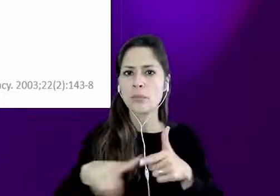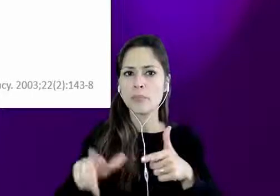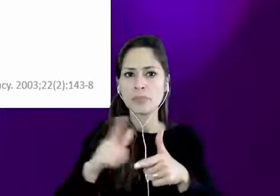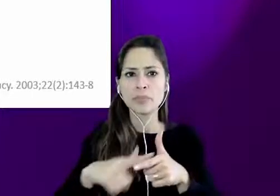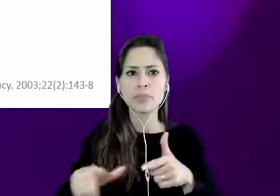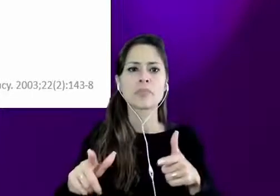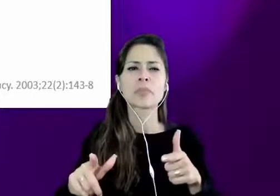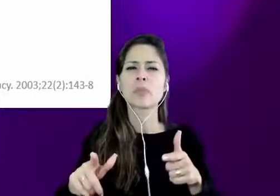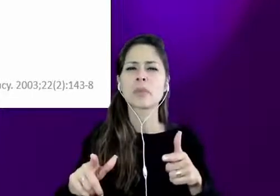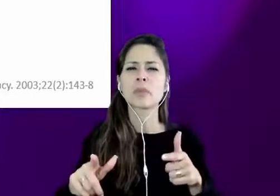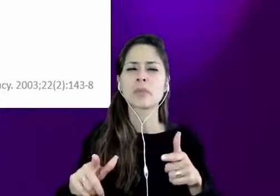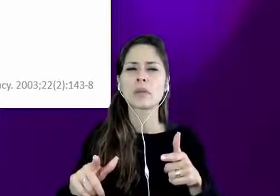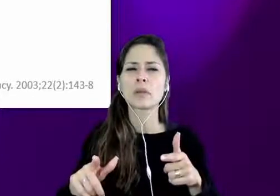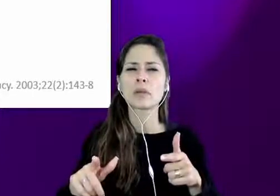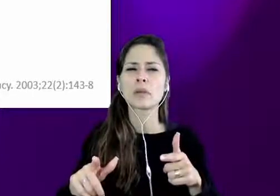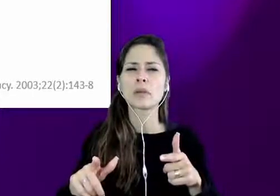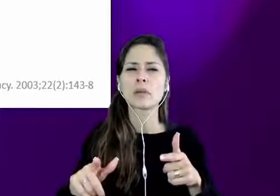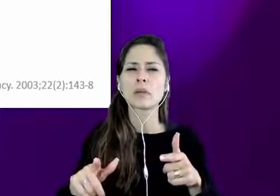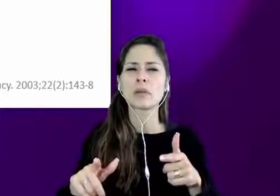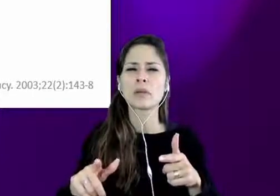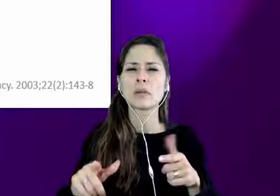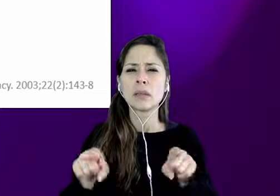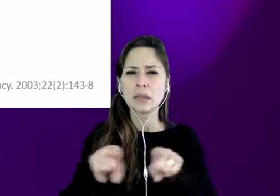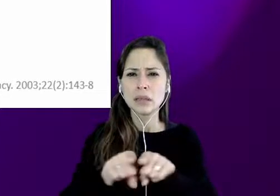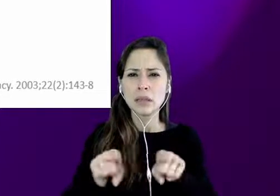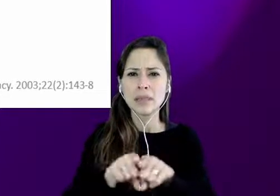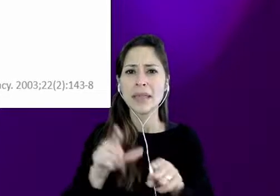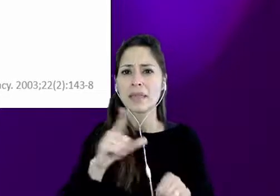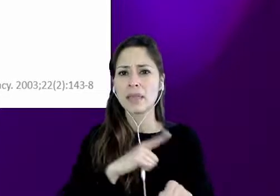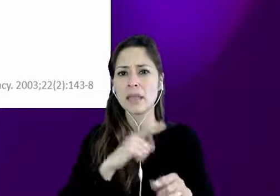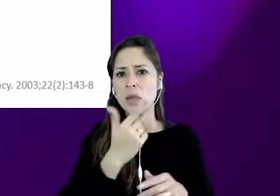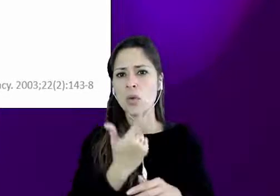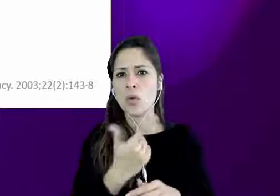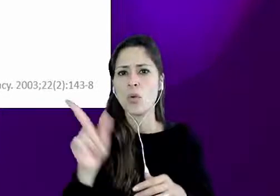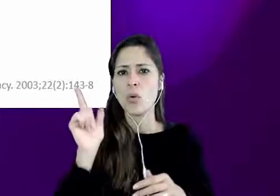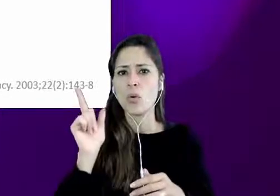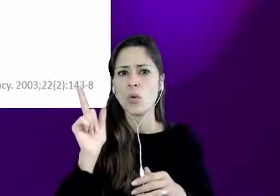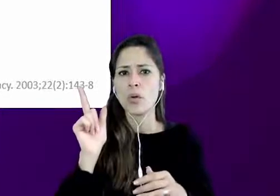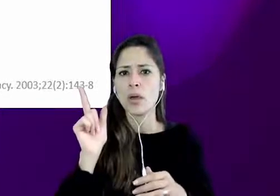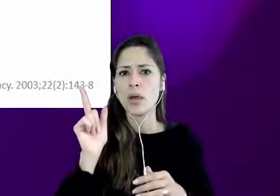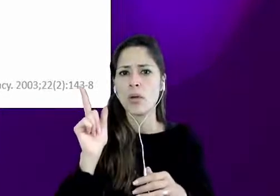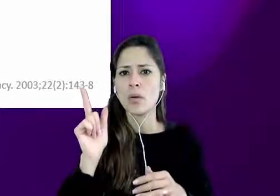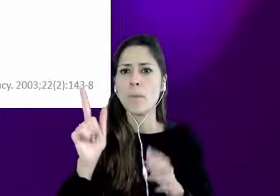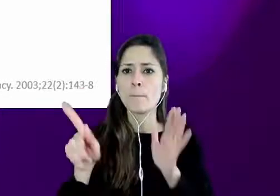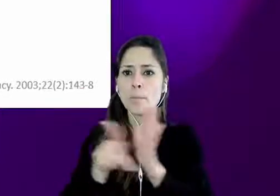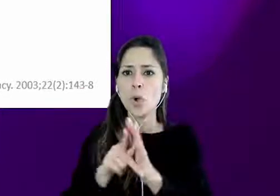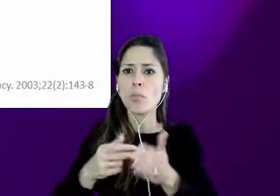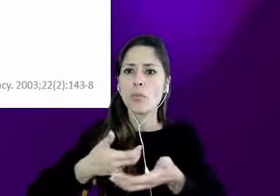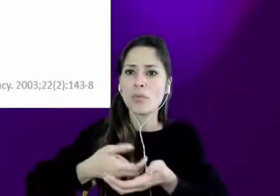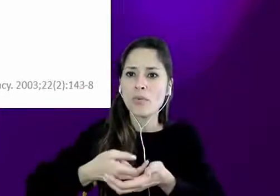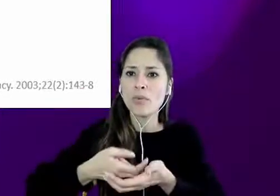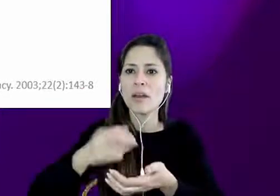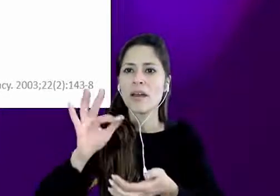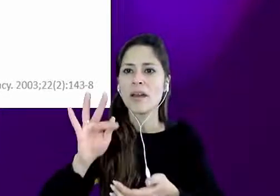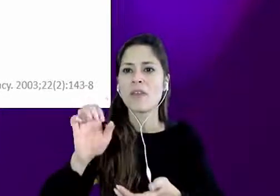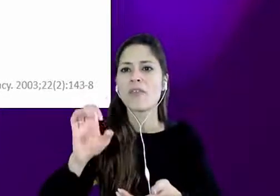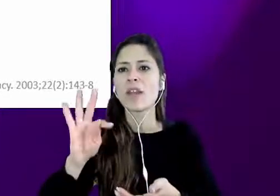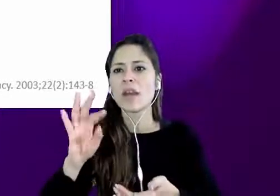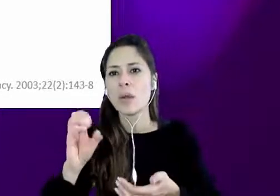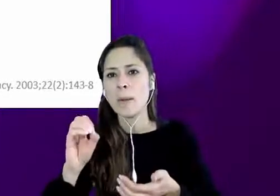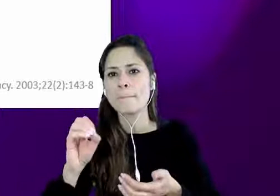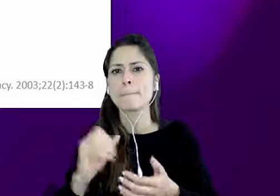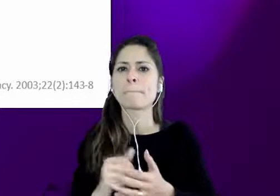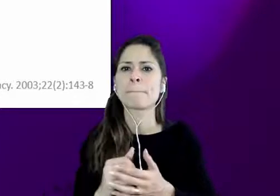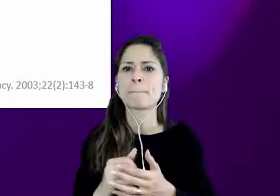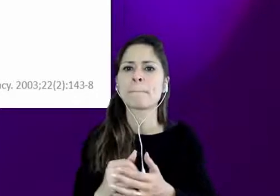incompatibilidade placentária, e existe aquela pré-eclâmpsia com acometimento realmente fetal, onde é muito comum a restrição do crescimento